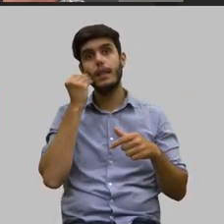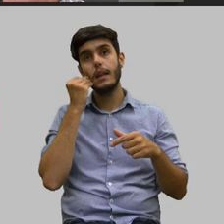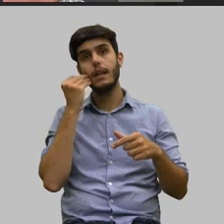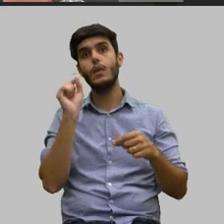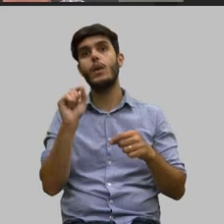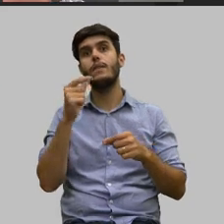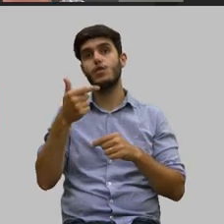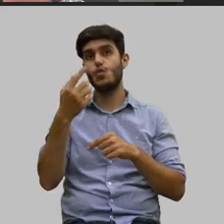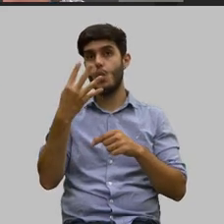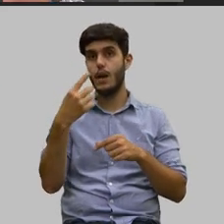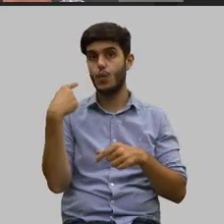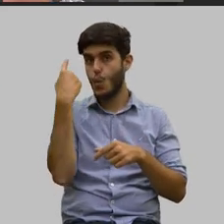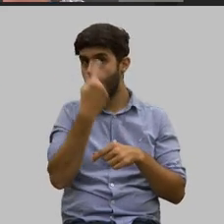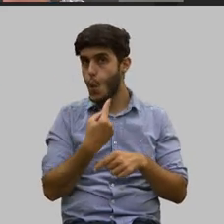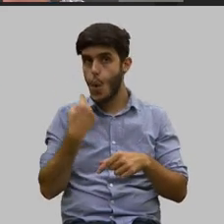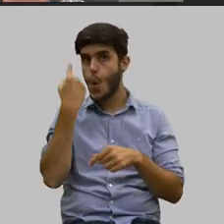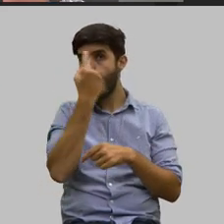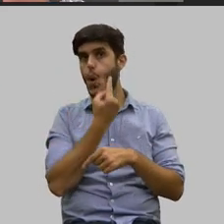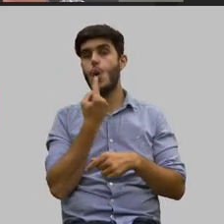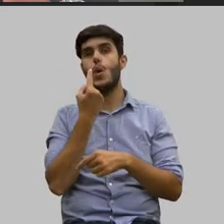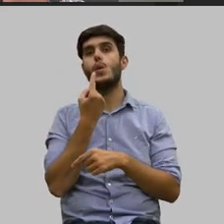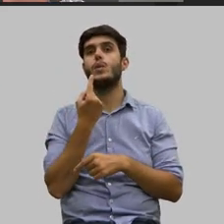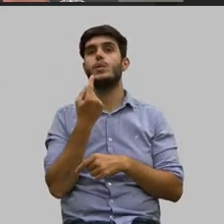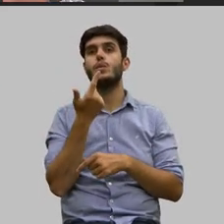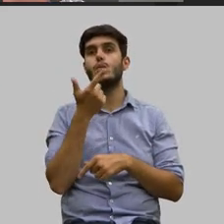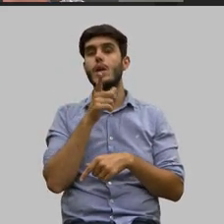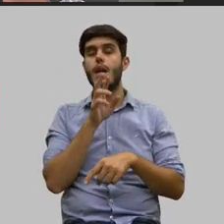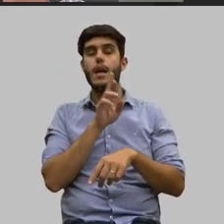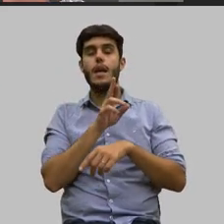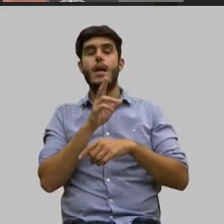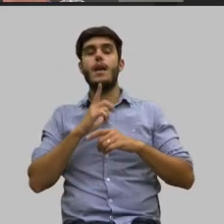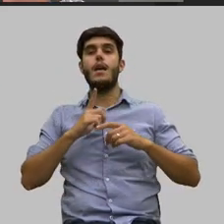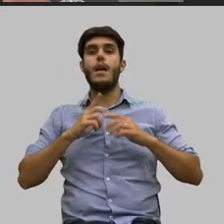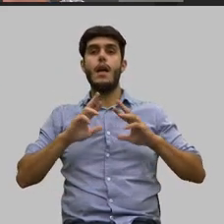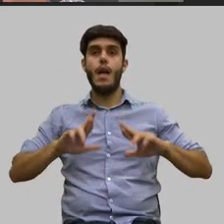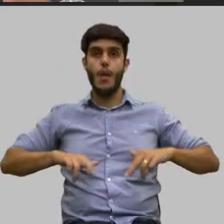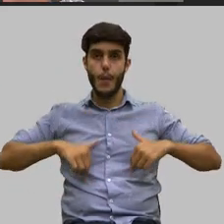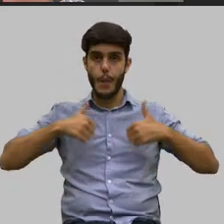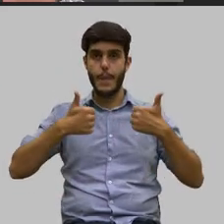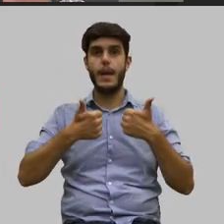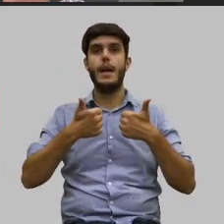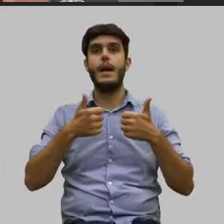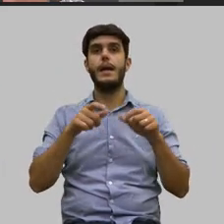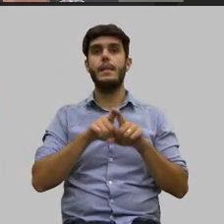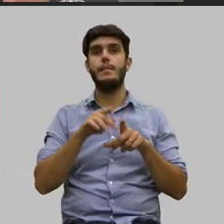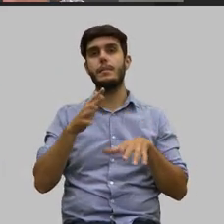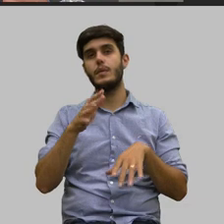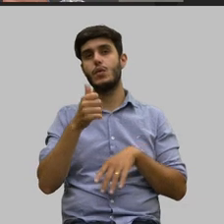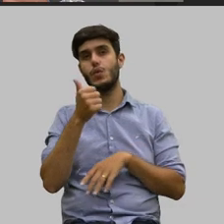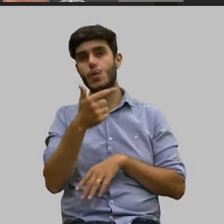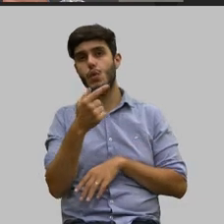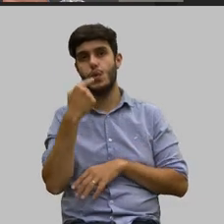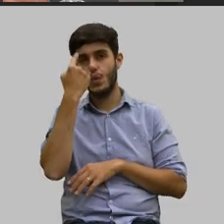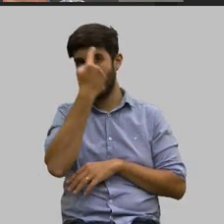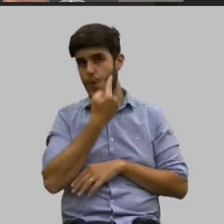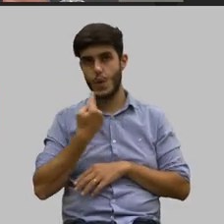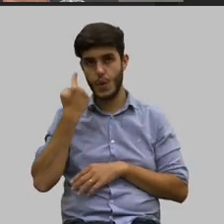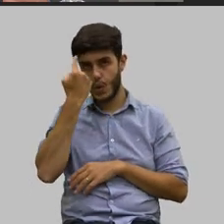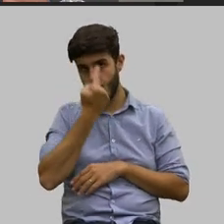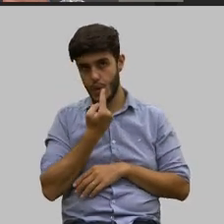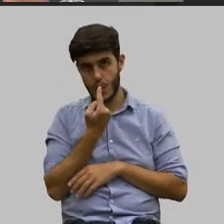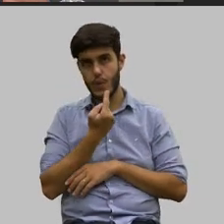horas sendo que essa recomposição de 24 horas ela se dá em tno de 12 horas e isso é uma